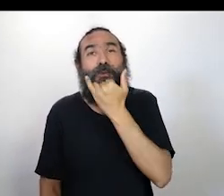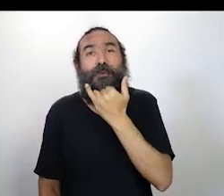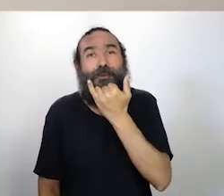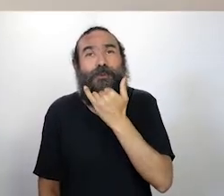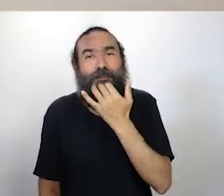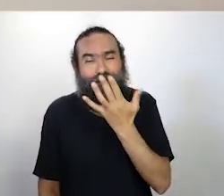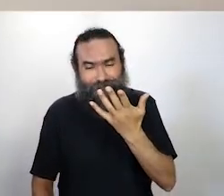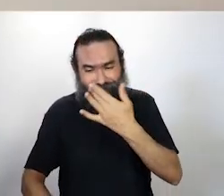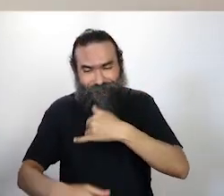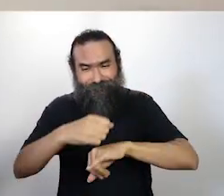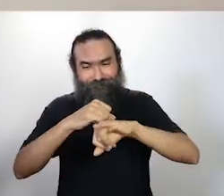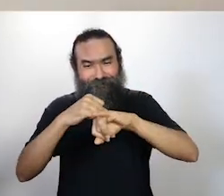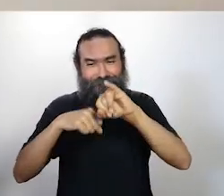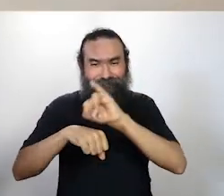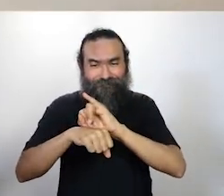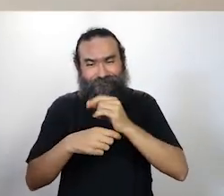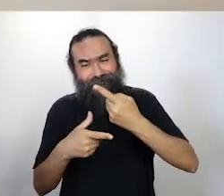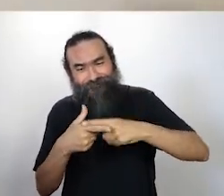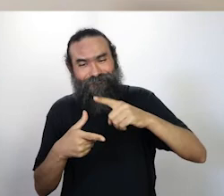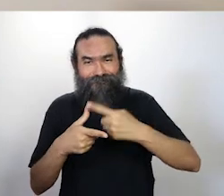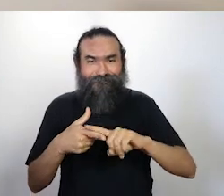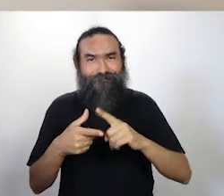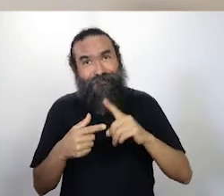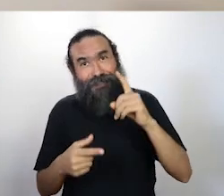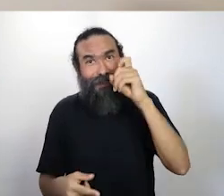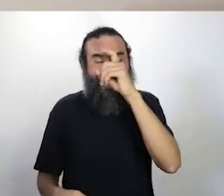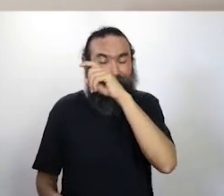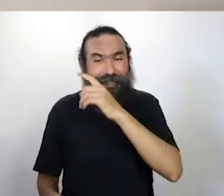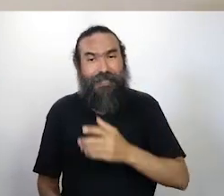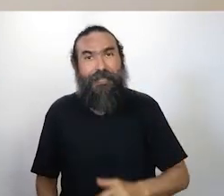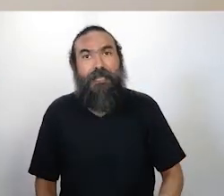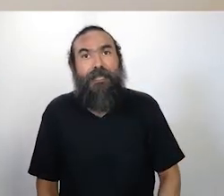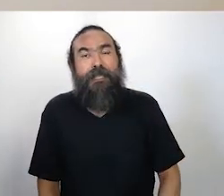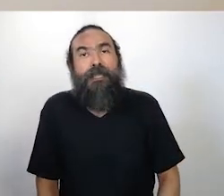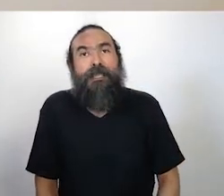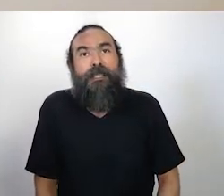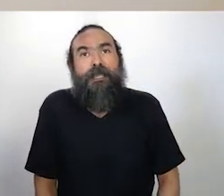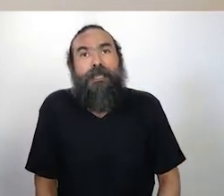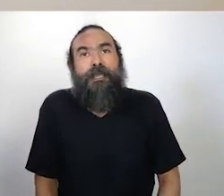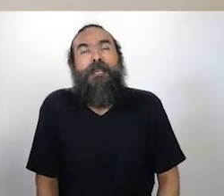Peço desculpa, a internet que não ajuda muito.